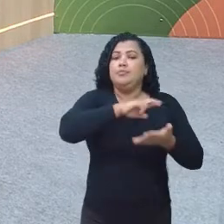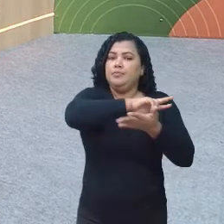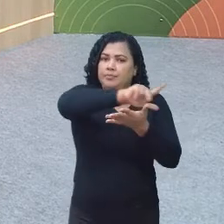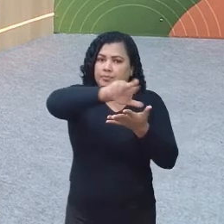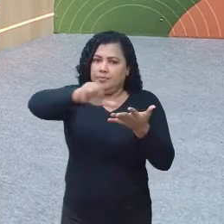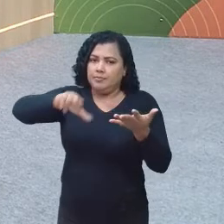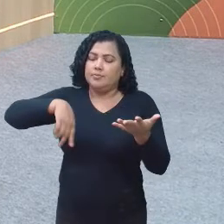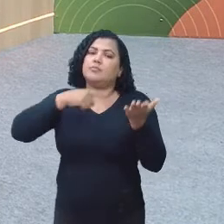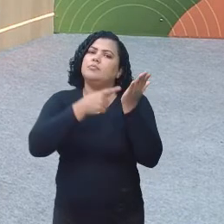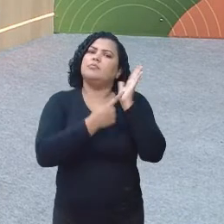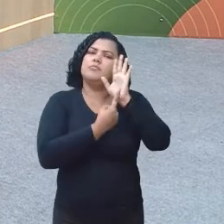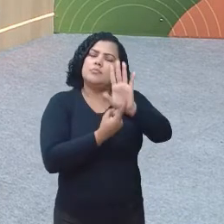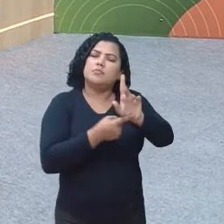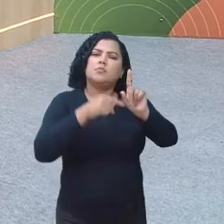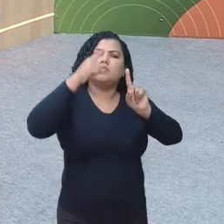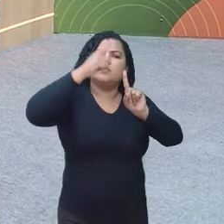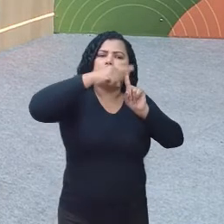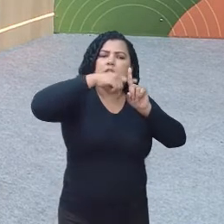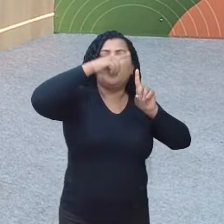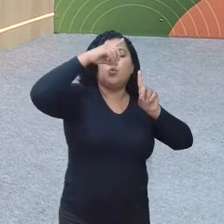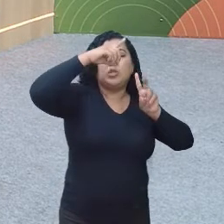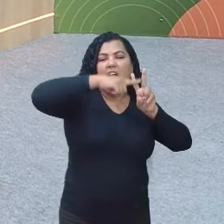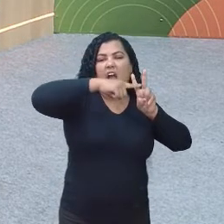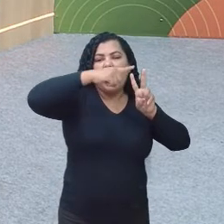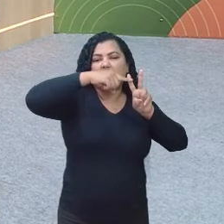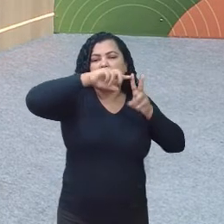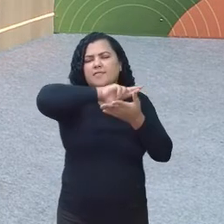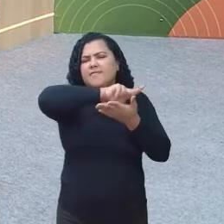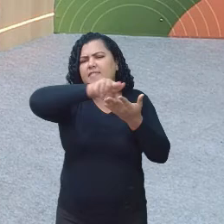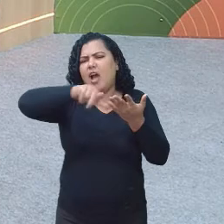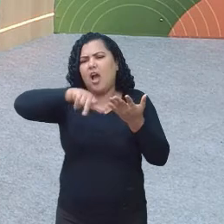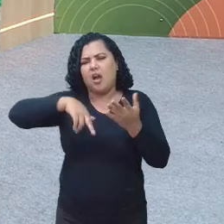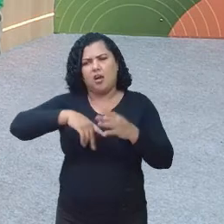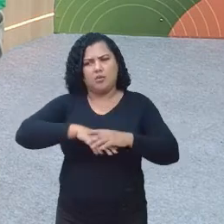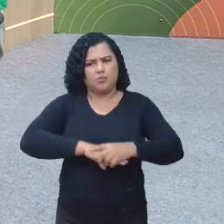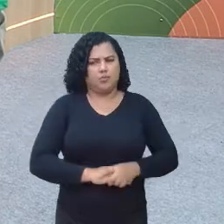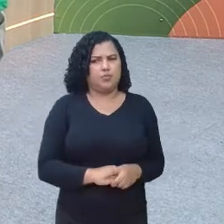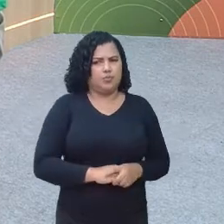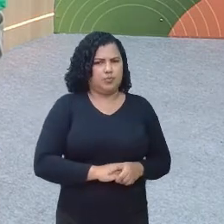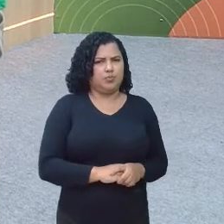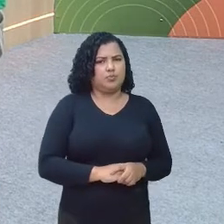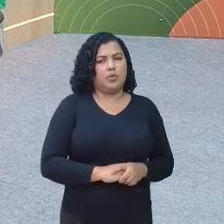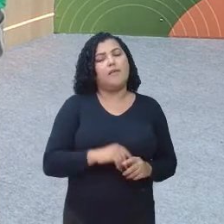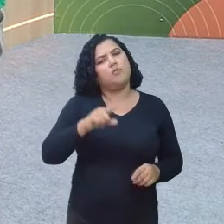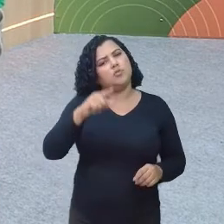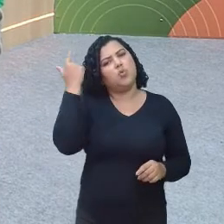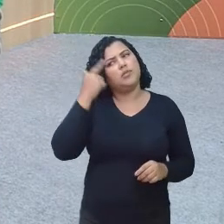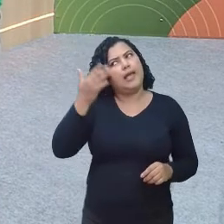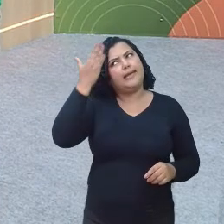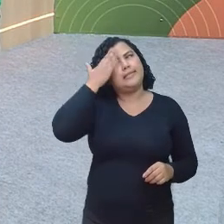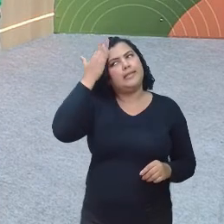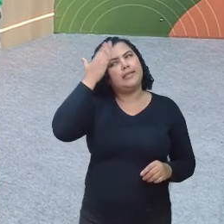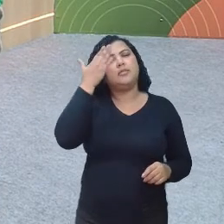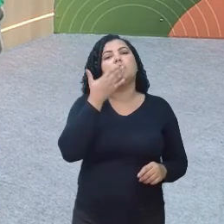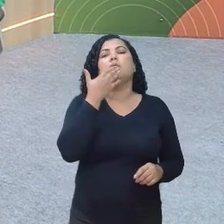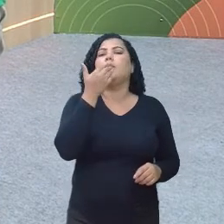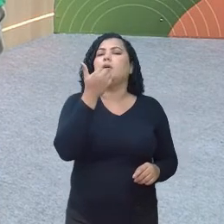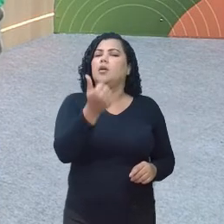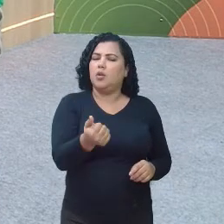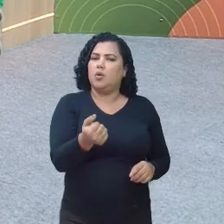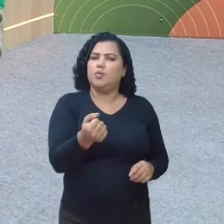possíveis tipos de raiz, né, que a gente chama raiz quadrada, cúbica, quarta, que você consegue compreender melhor ao invés de